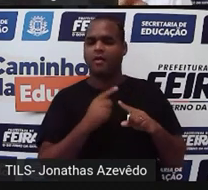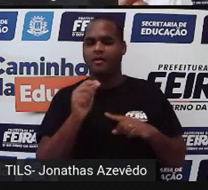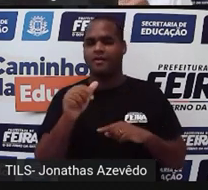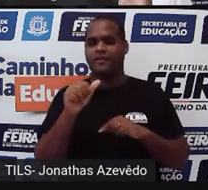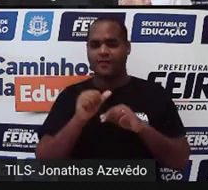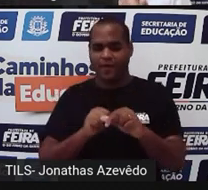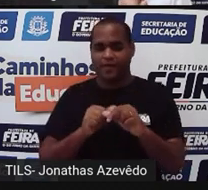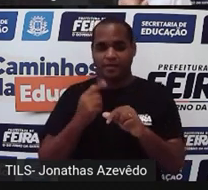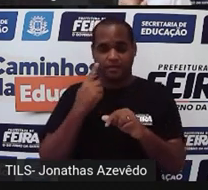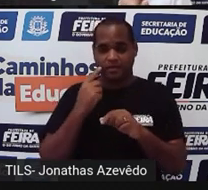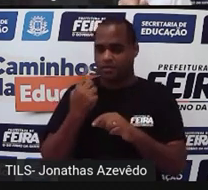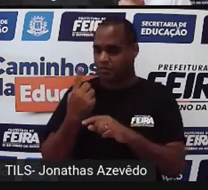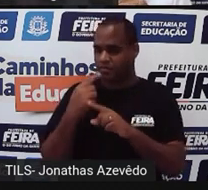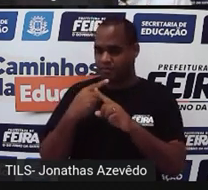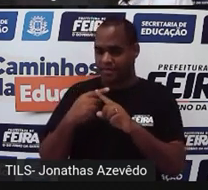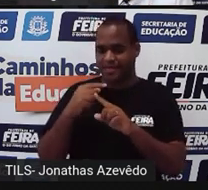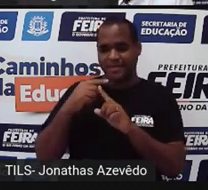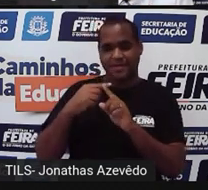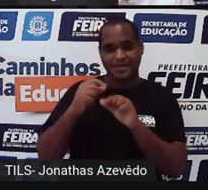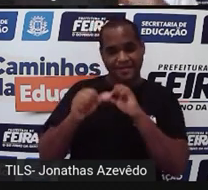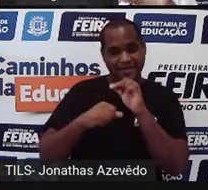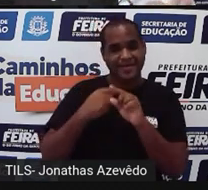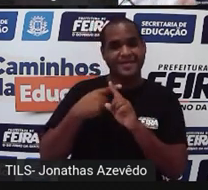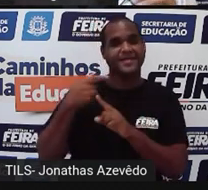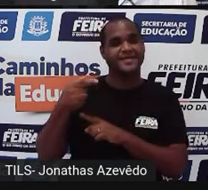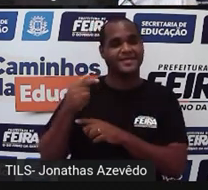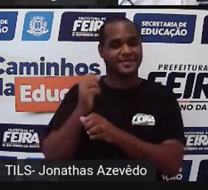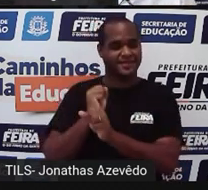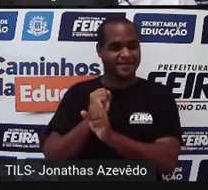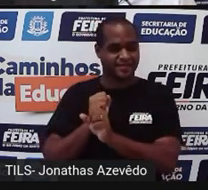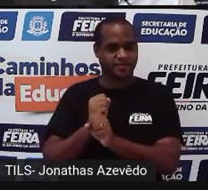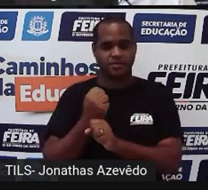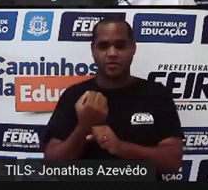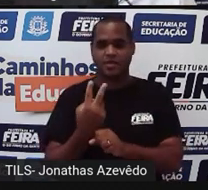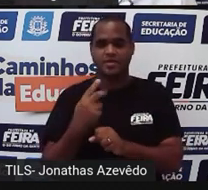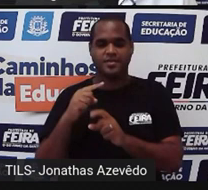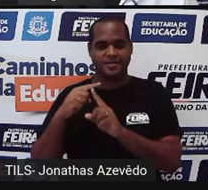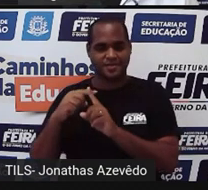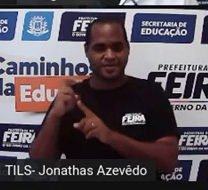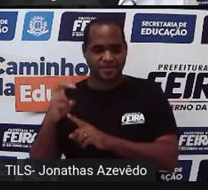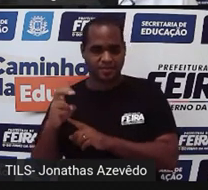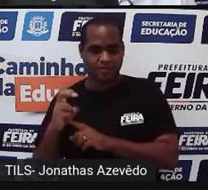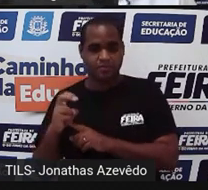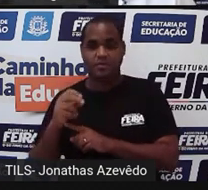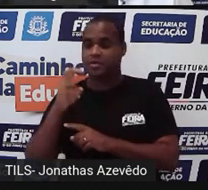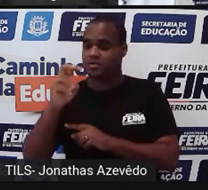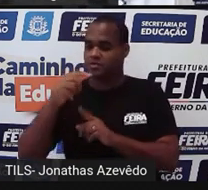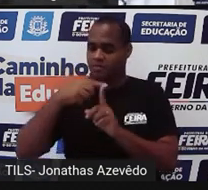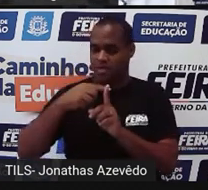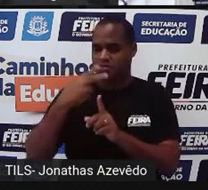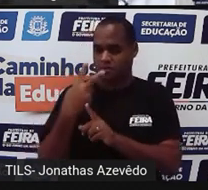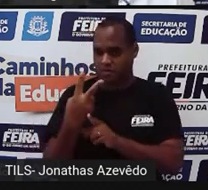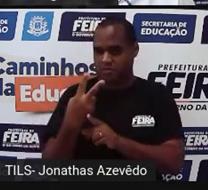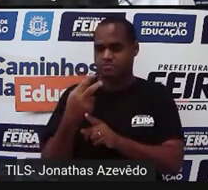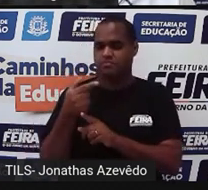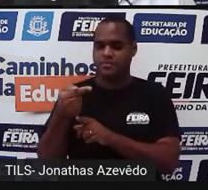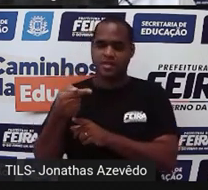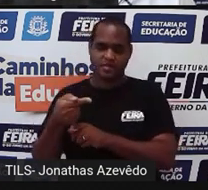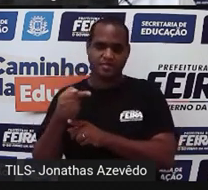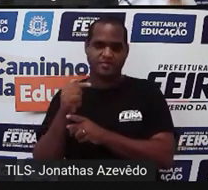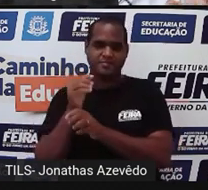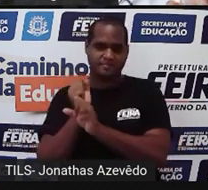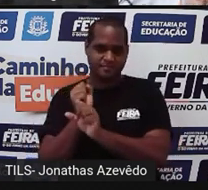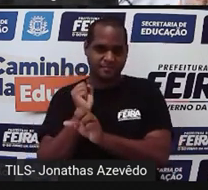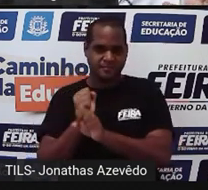ali na equação, ó, 1 mais 6 igual a 7, o outro par é 2 e 5, x é 2y é 5. Se eu coloco ali,